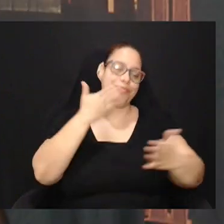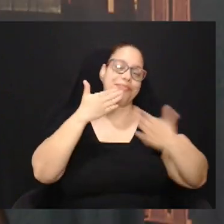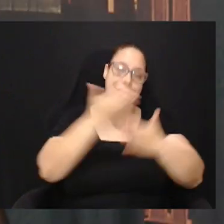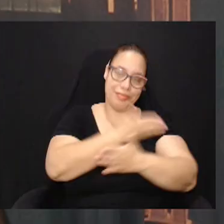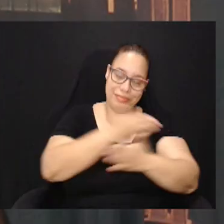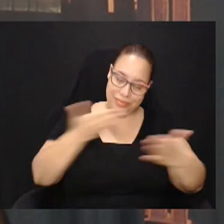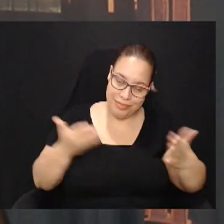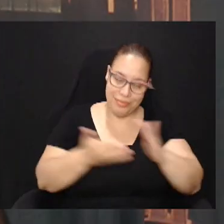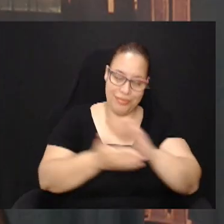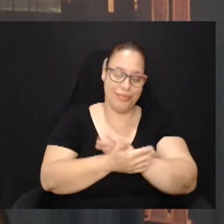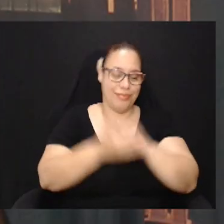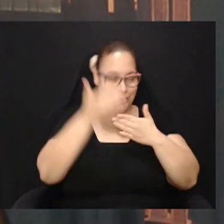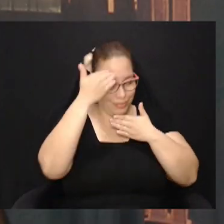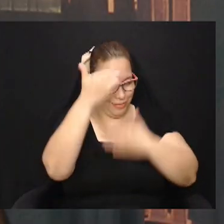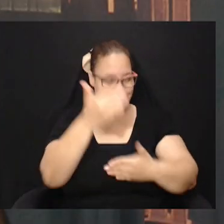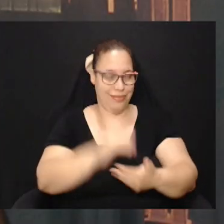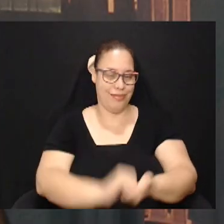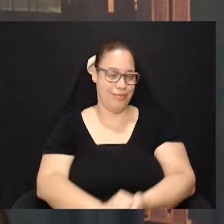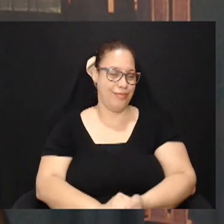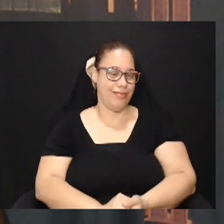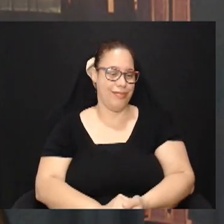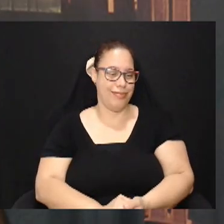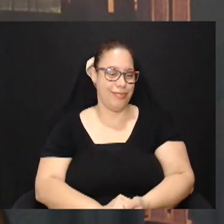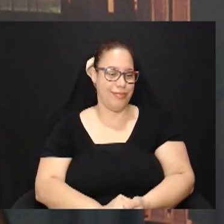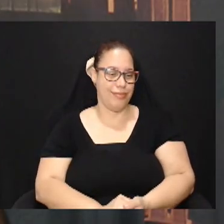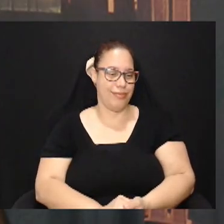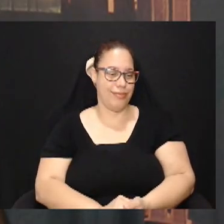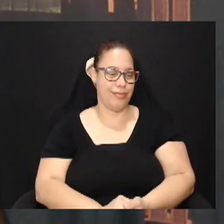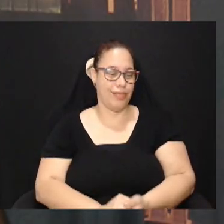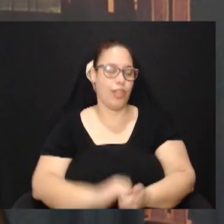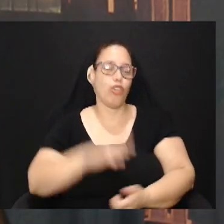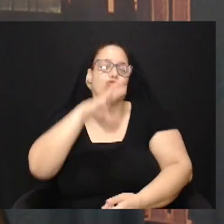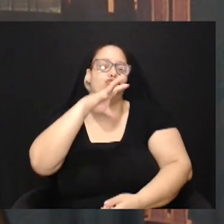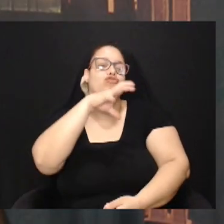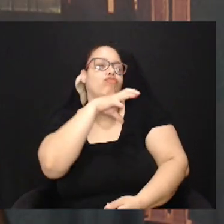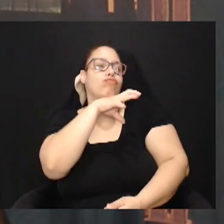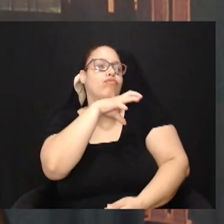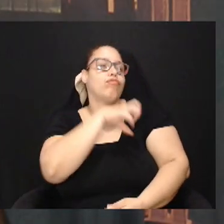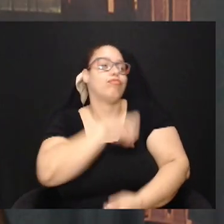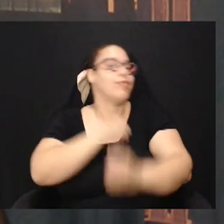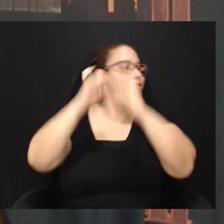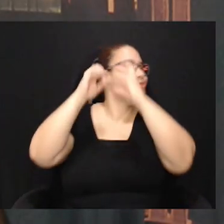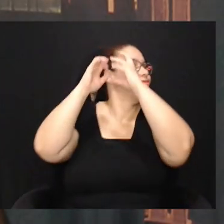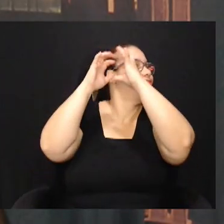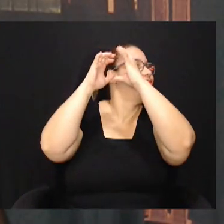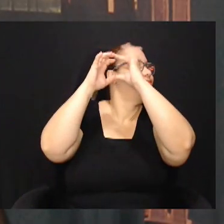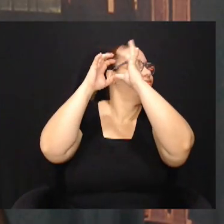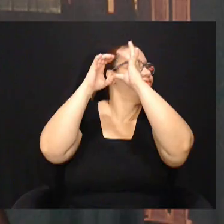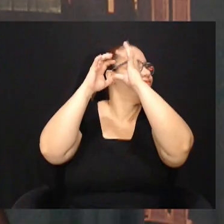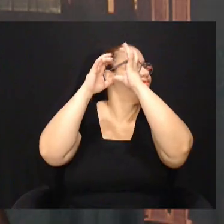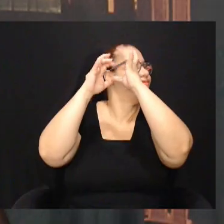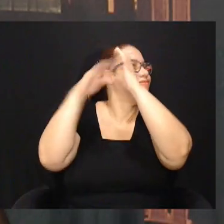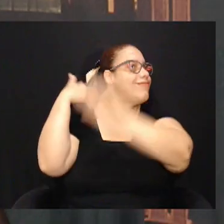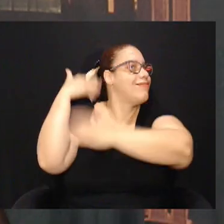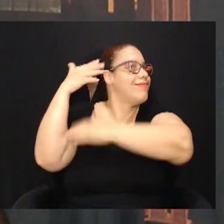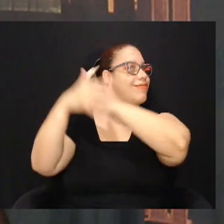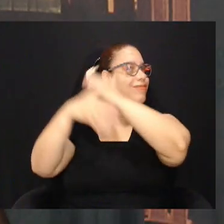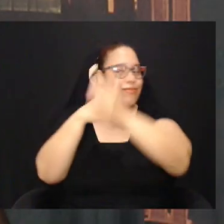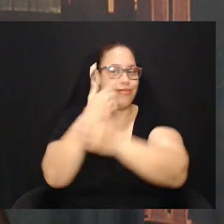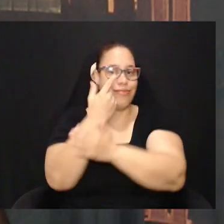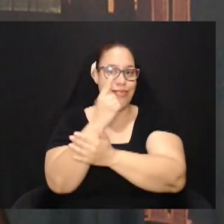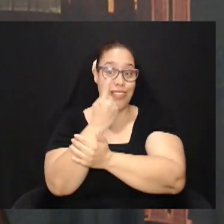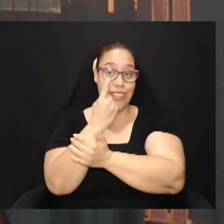Muito obrigada. Eu sou uma apaixonada pelo cérebro, desde literalmente do dia 1 da